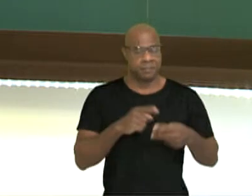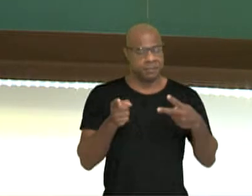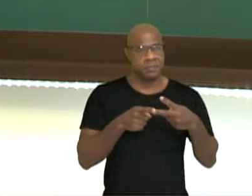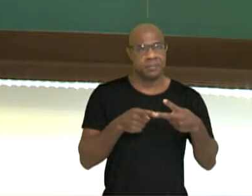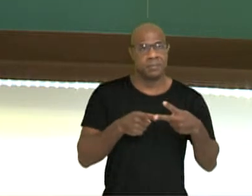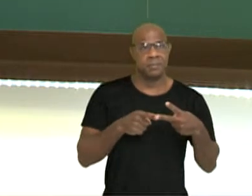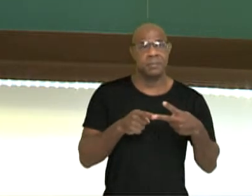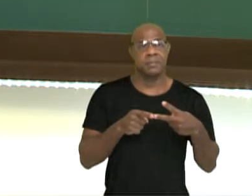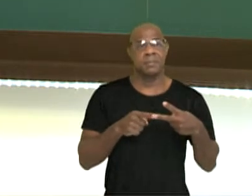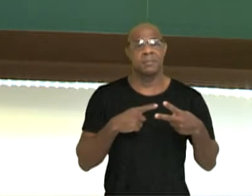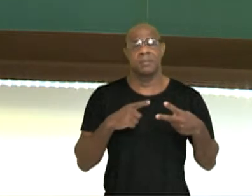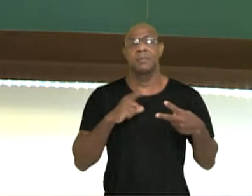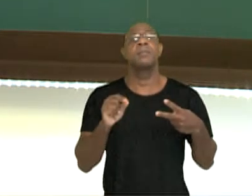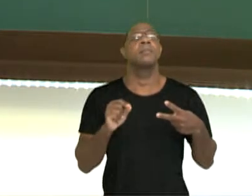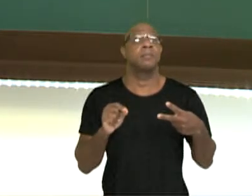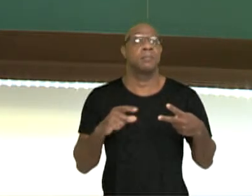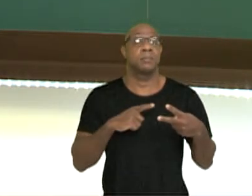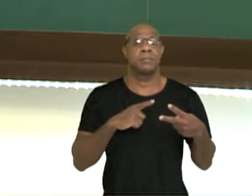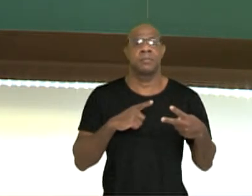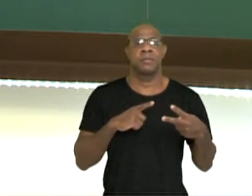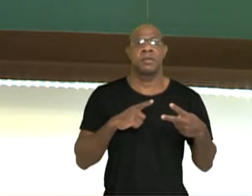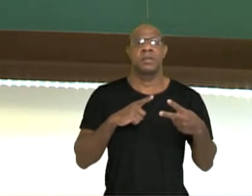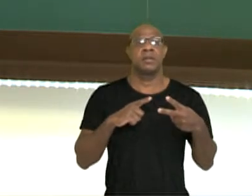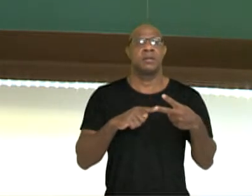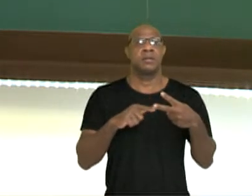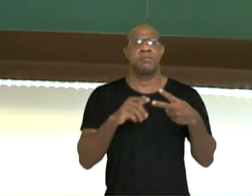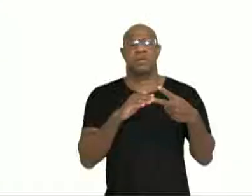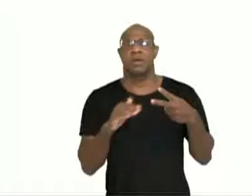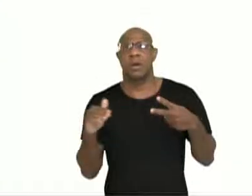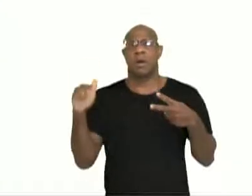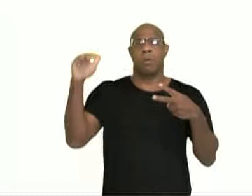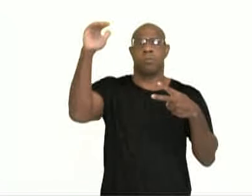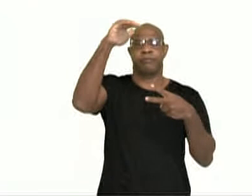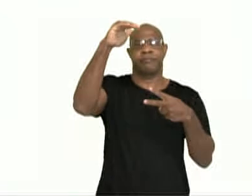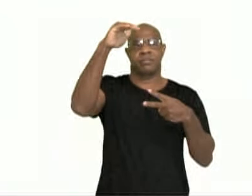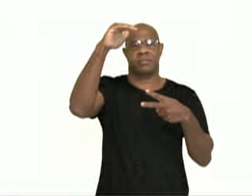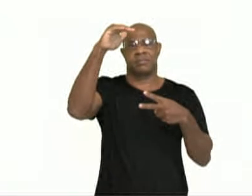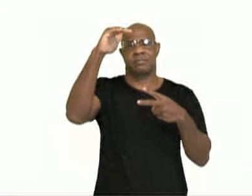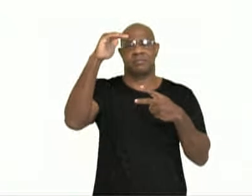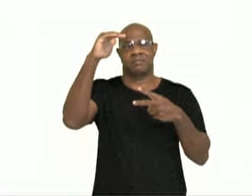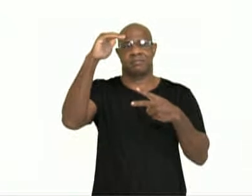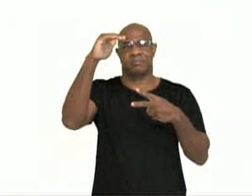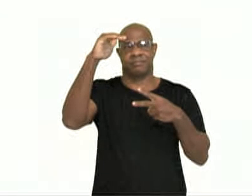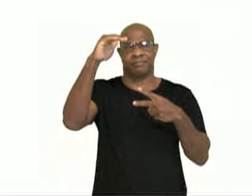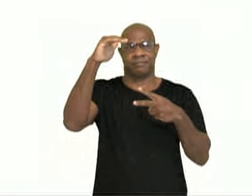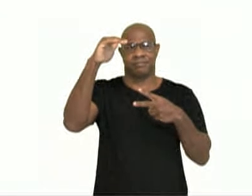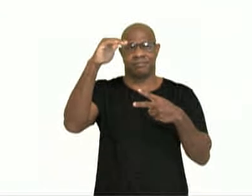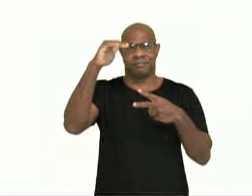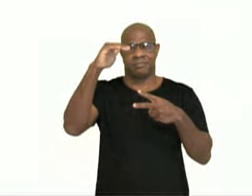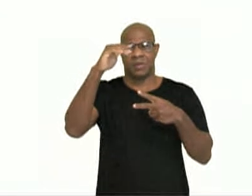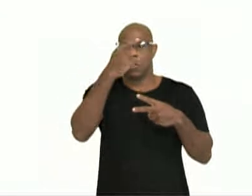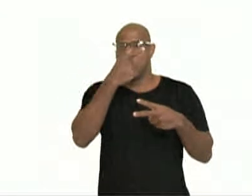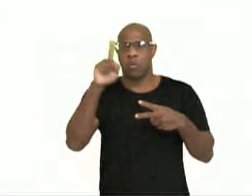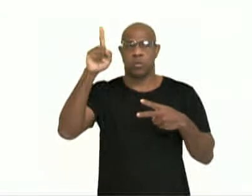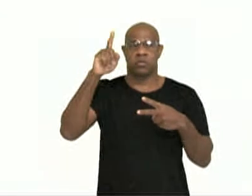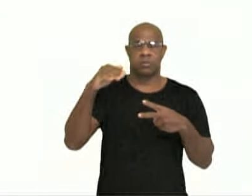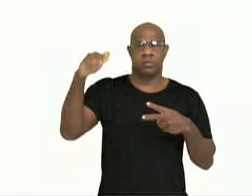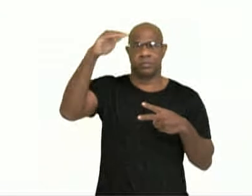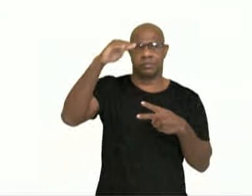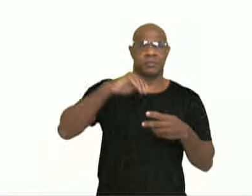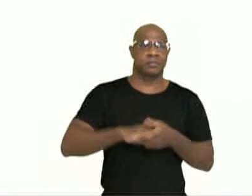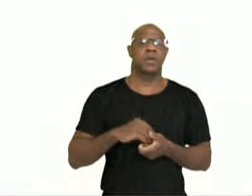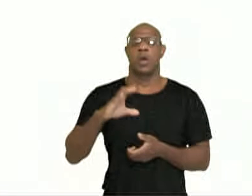esse apartamento, ele fica na cobertura, no top floor, no andar de cima, andar superior. Eu chamo de